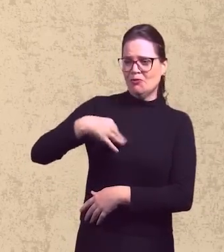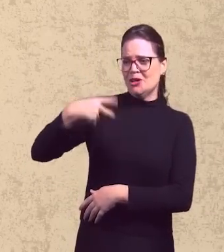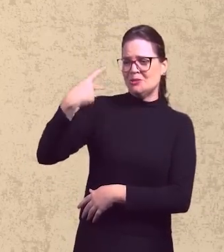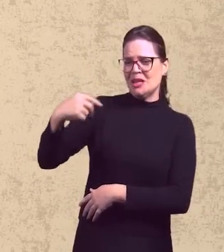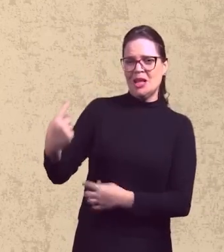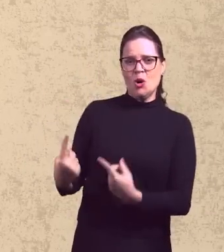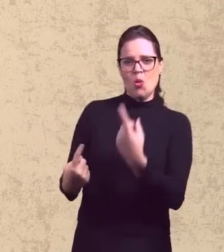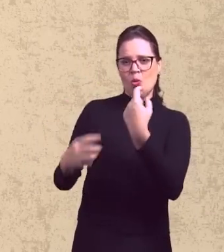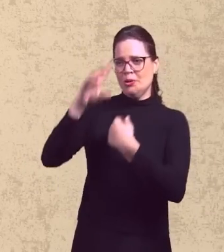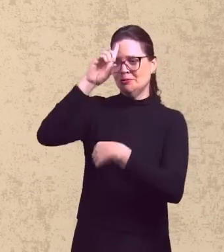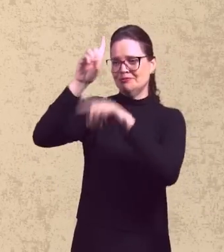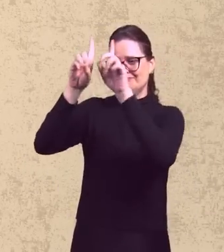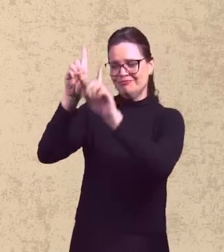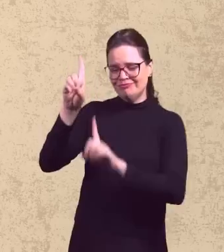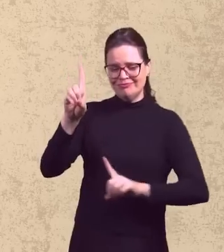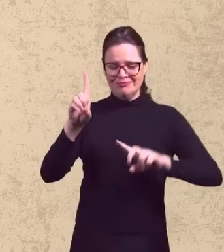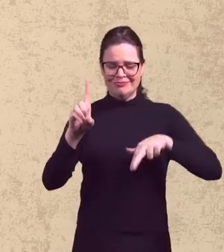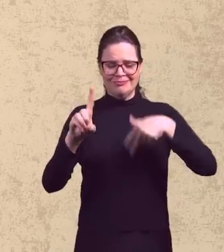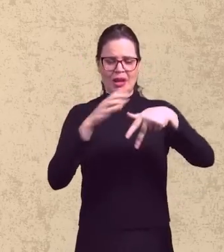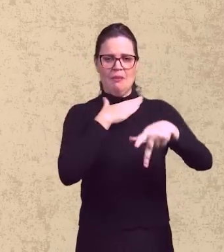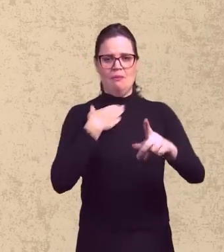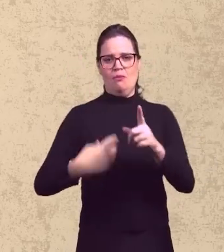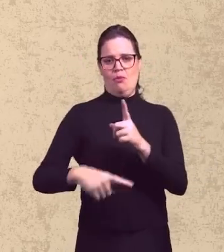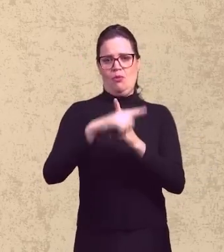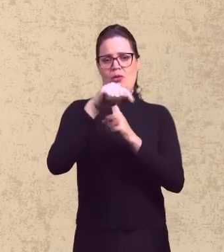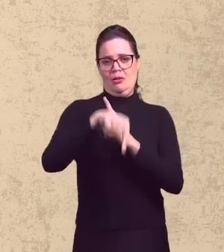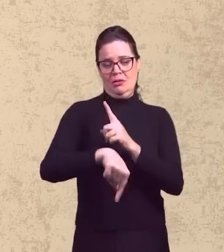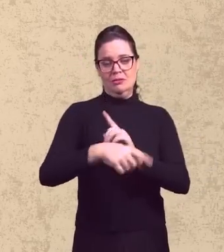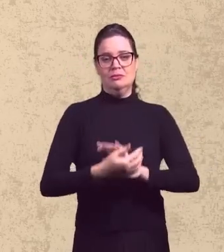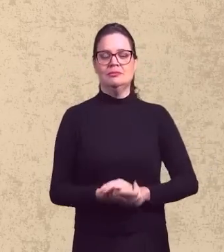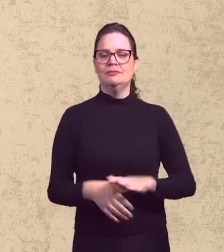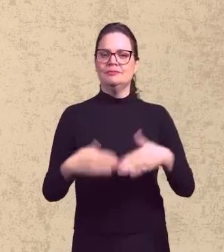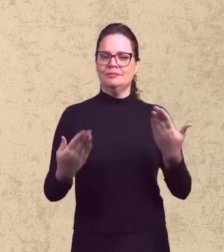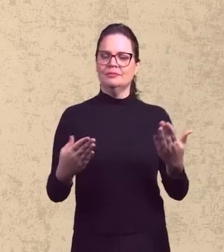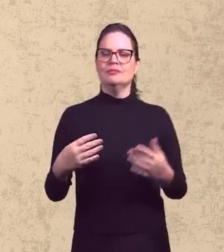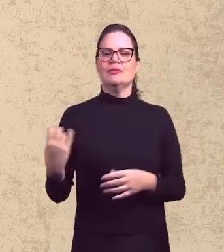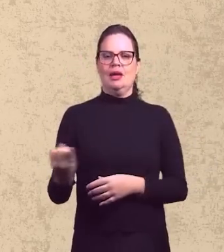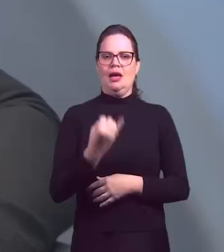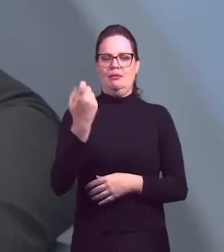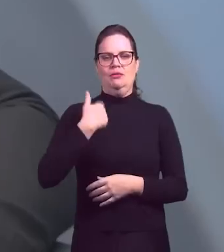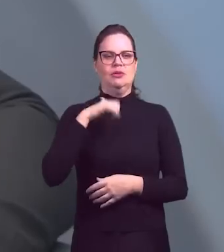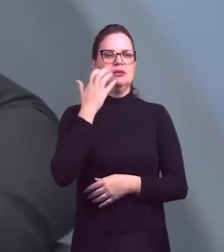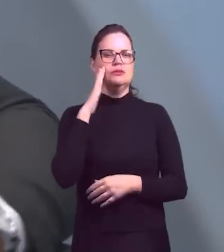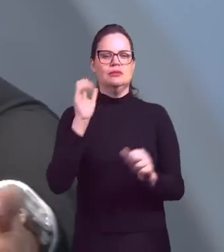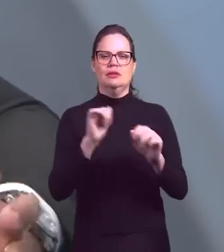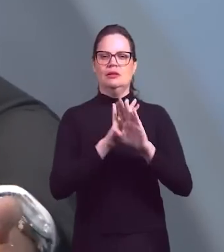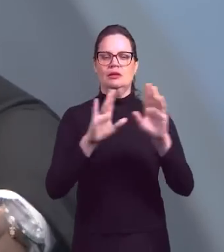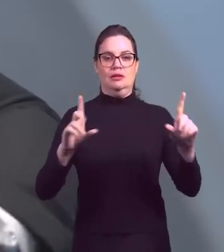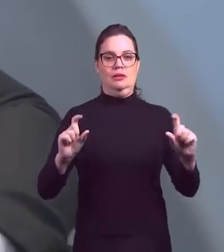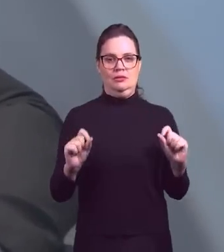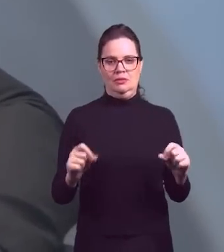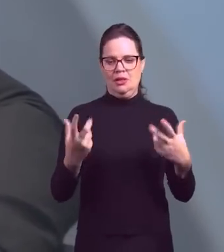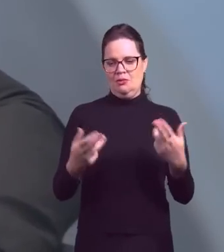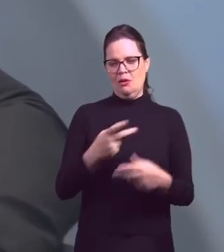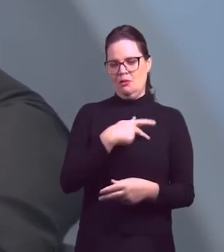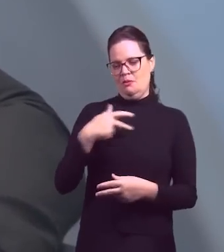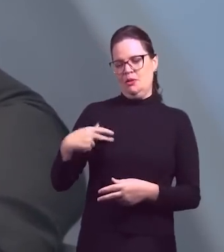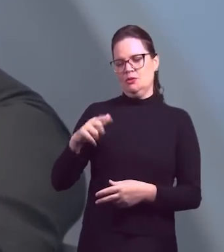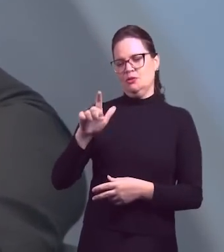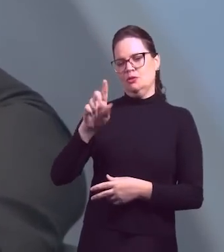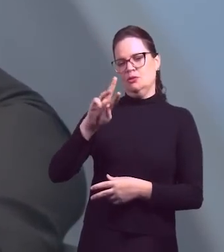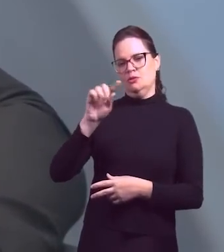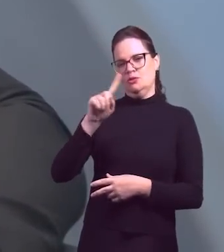dessa sua colocação, pastor, é importante nós frisarmos que o pastor Luiz disse